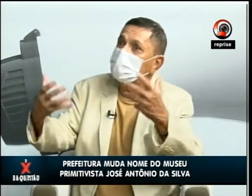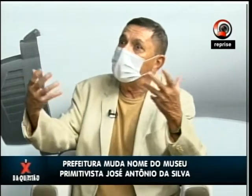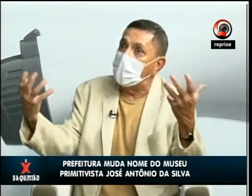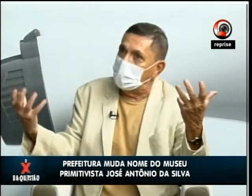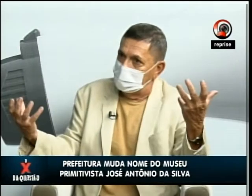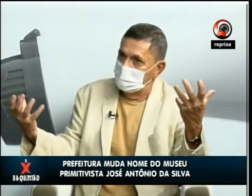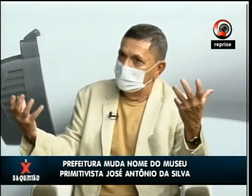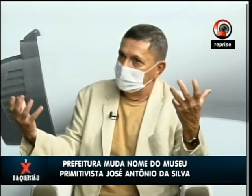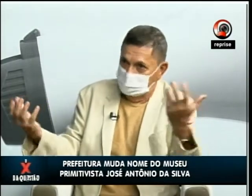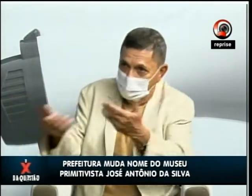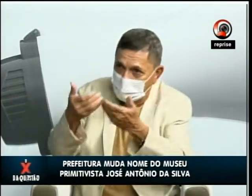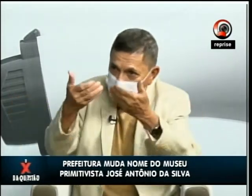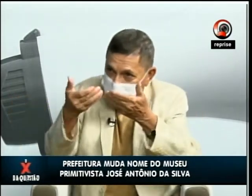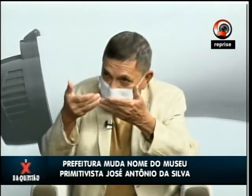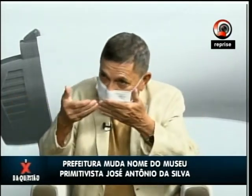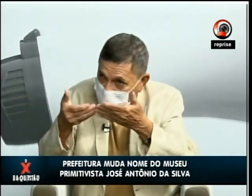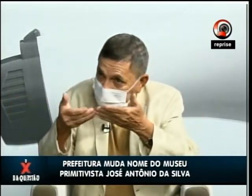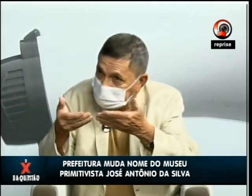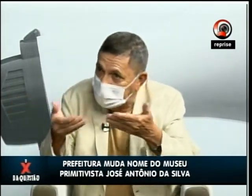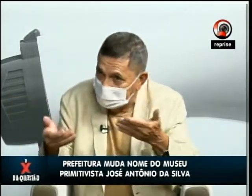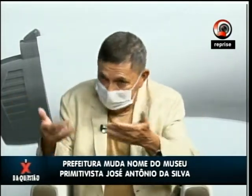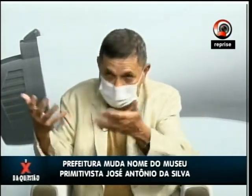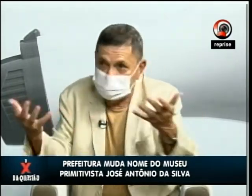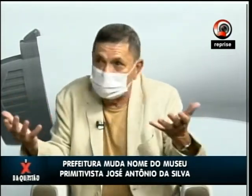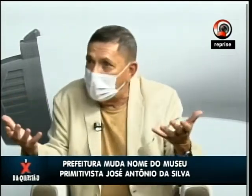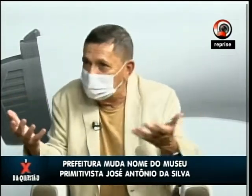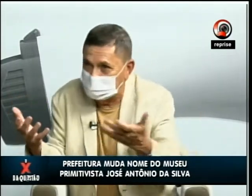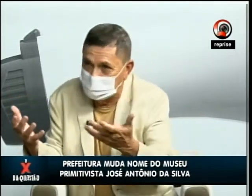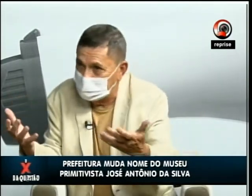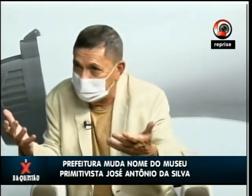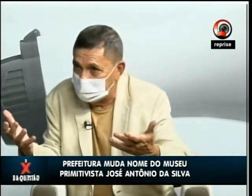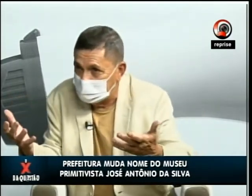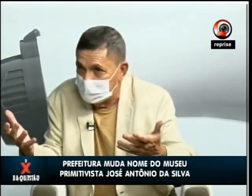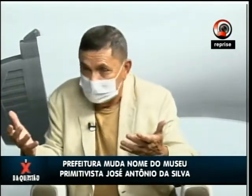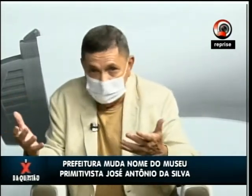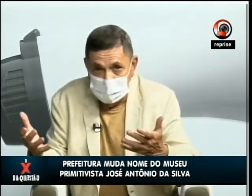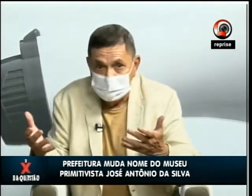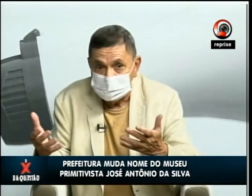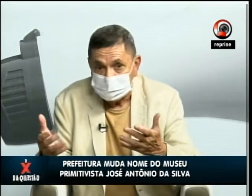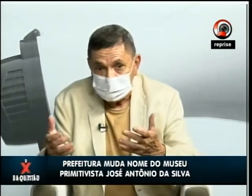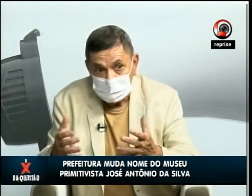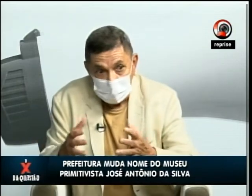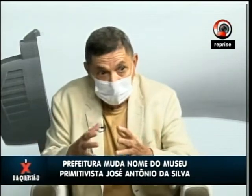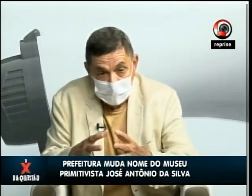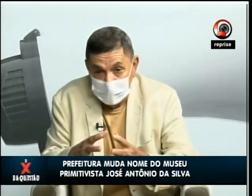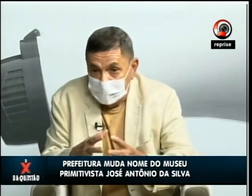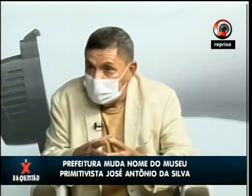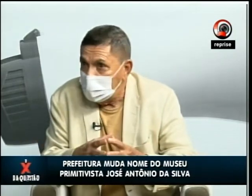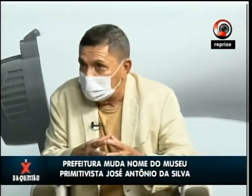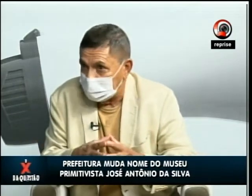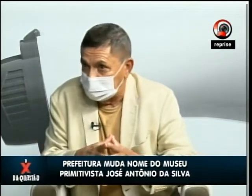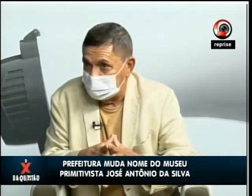romântica é uma poesia oral não é uma poesia para ser lida Castro Alves por exemplo né